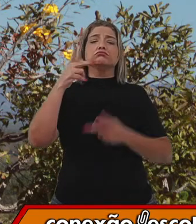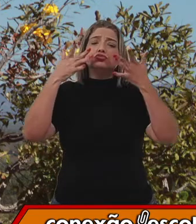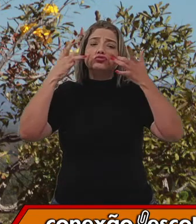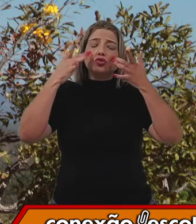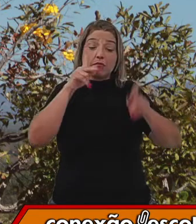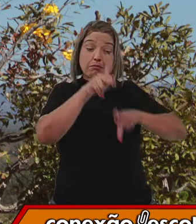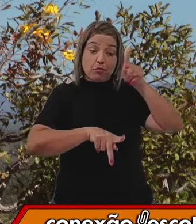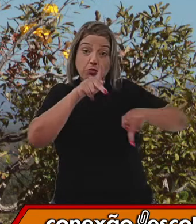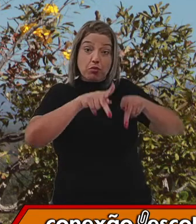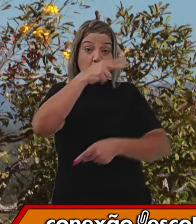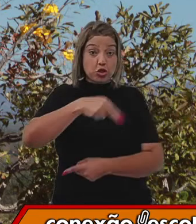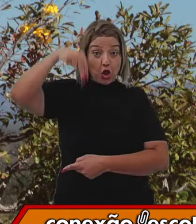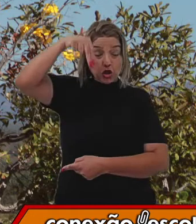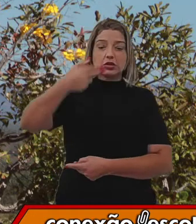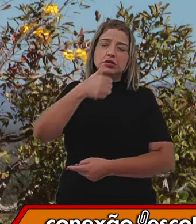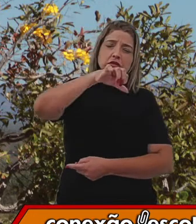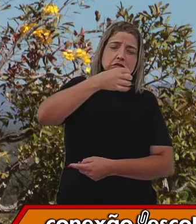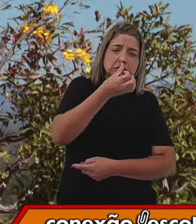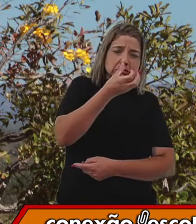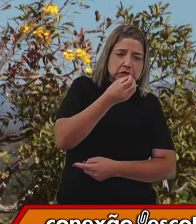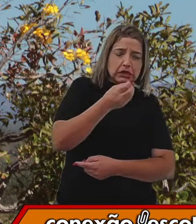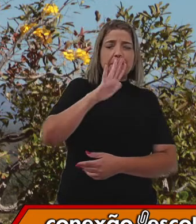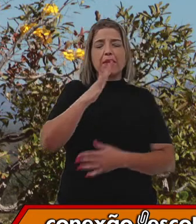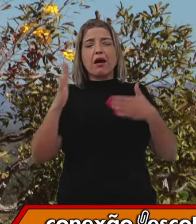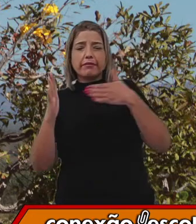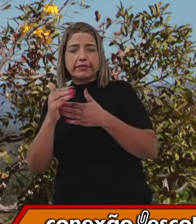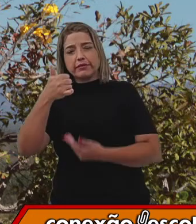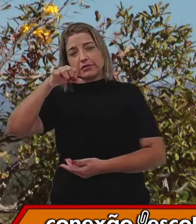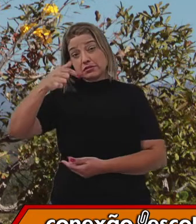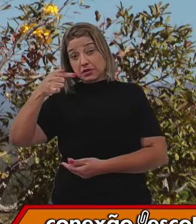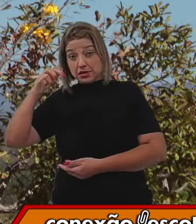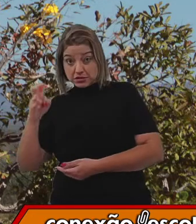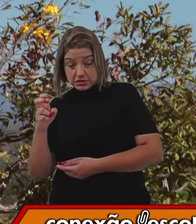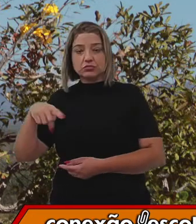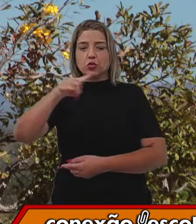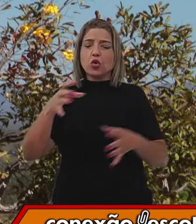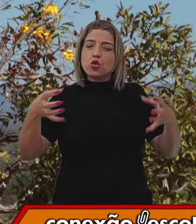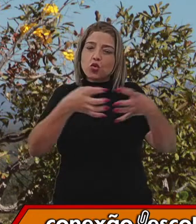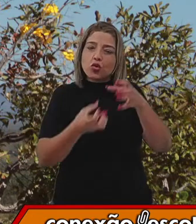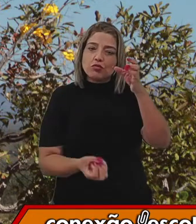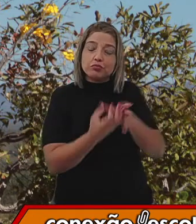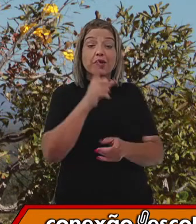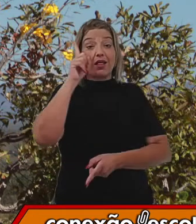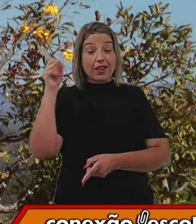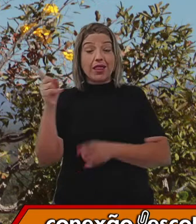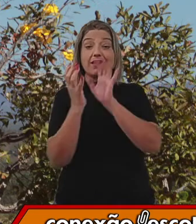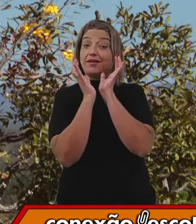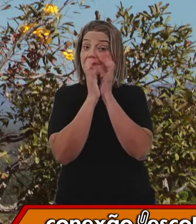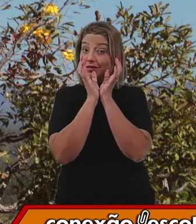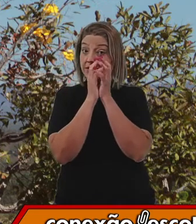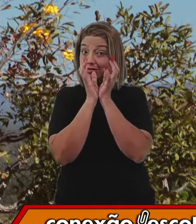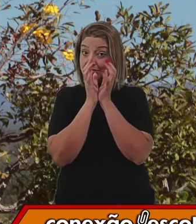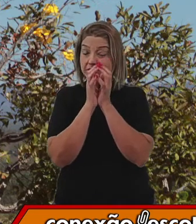entre 1960 e 1975. O grupo foi fundado em Recife por vários